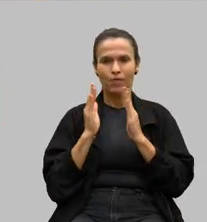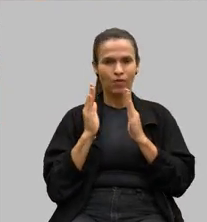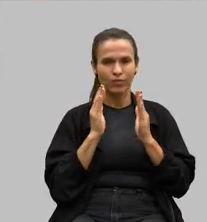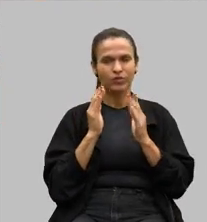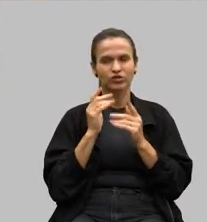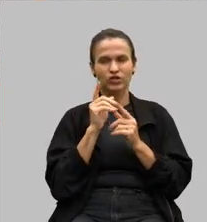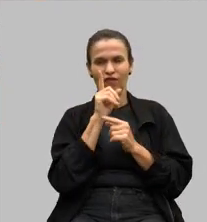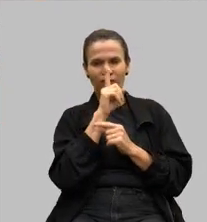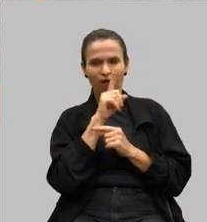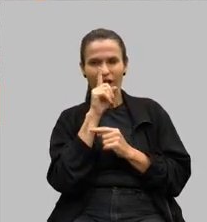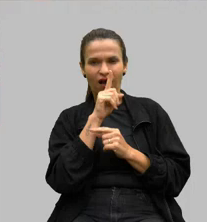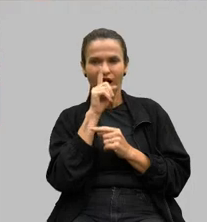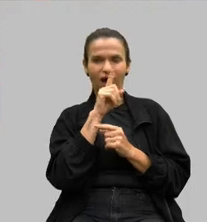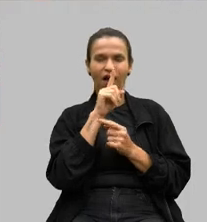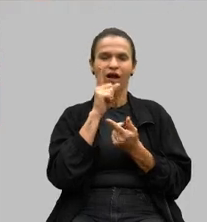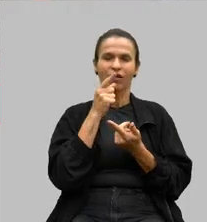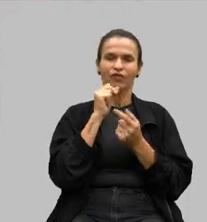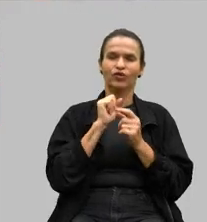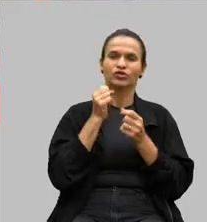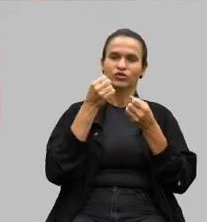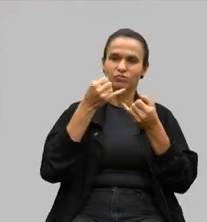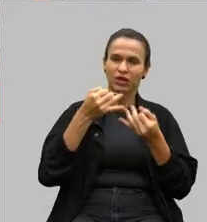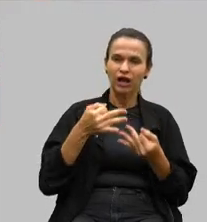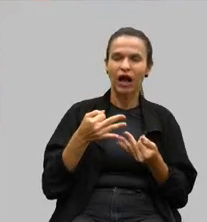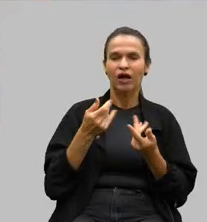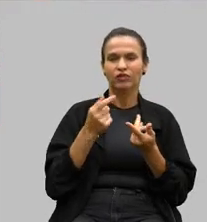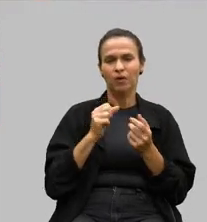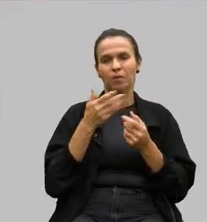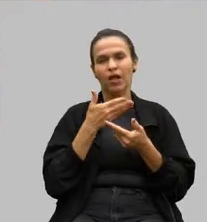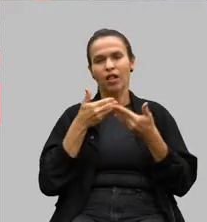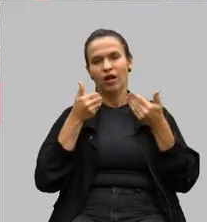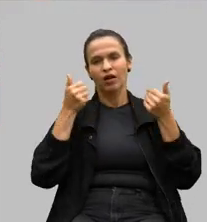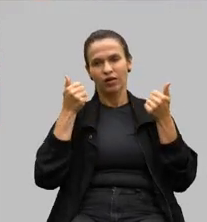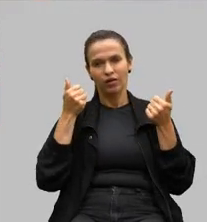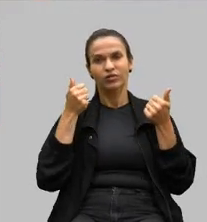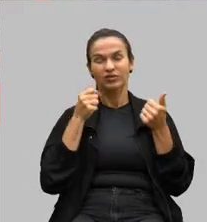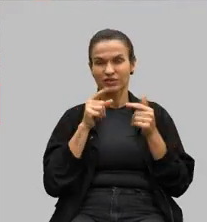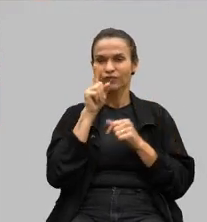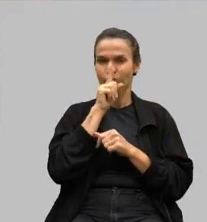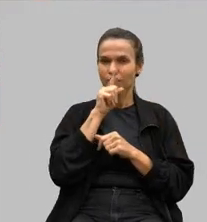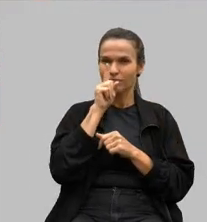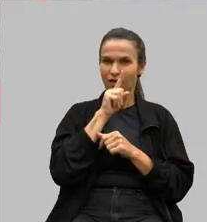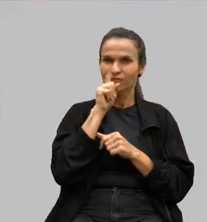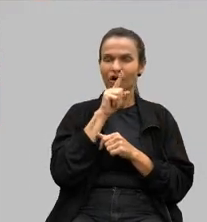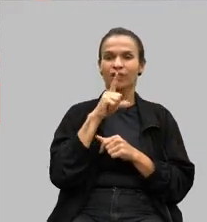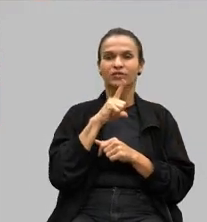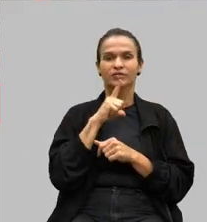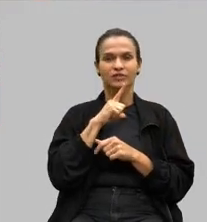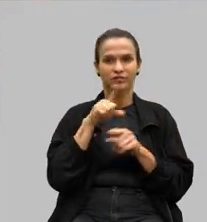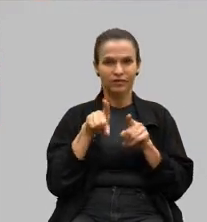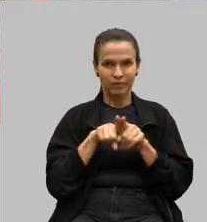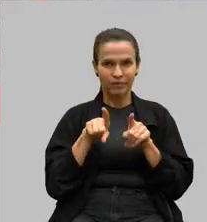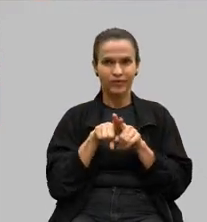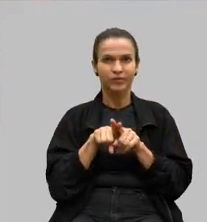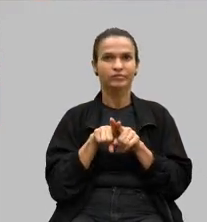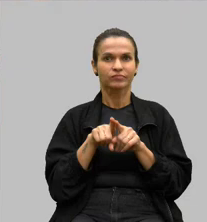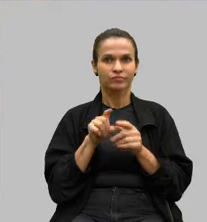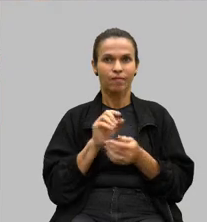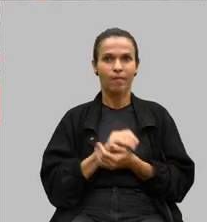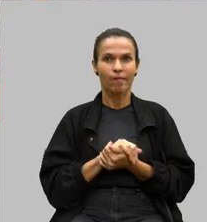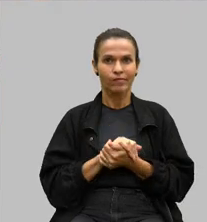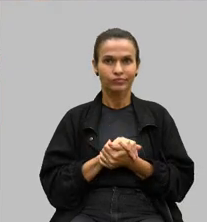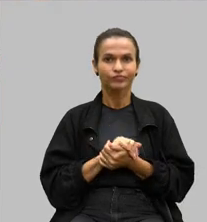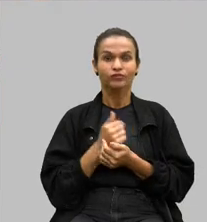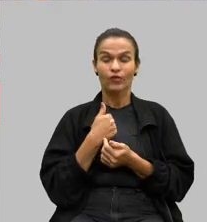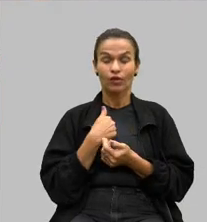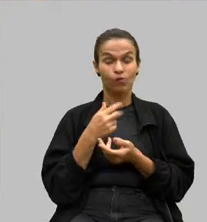falhas e foi dito foi esclarecido e foi melhorado essa foi uma falha cometida essa foi uma falha cometida que